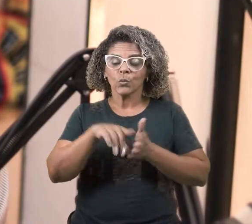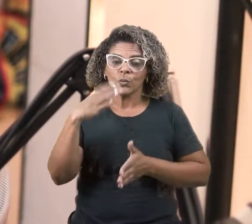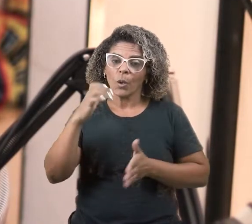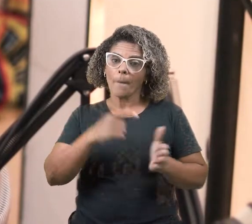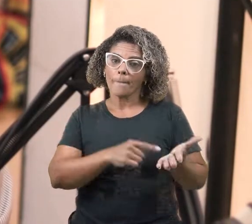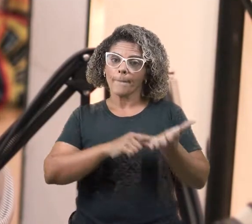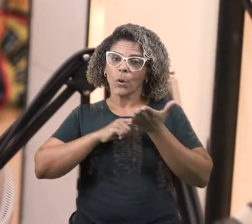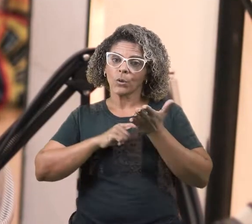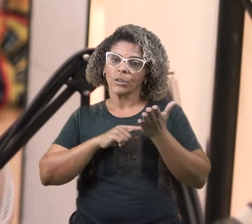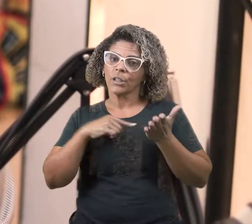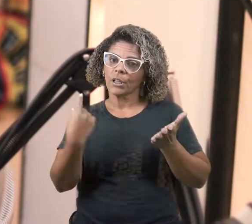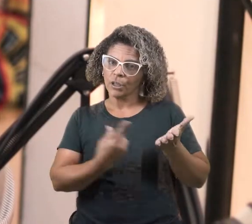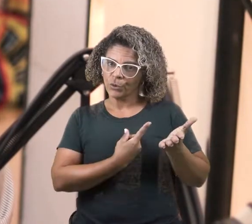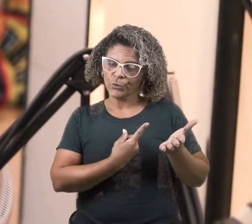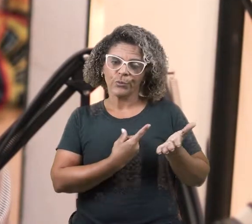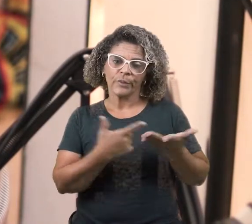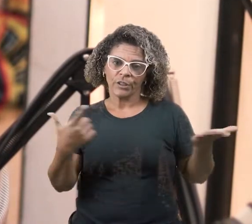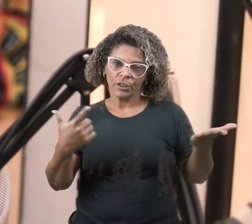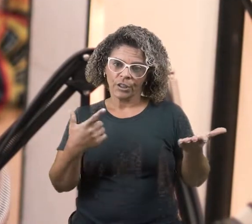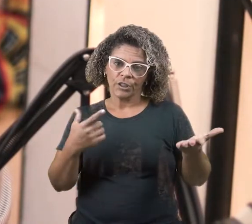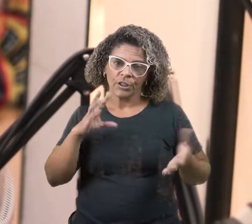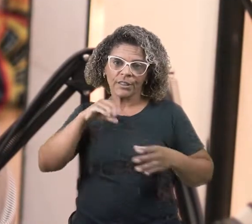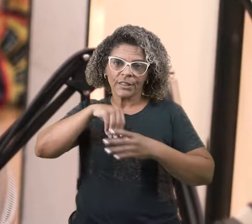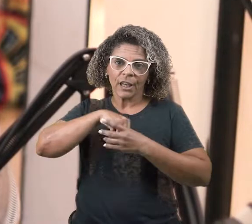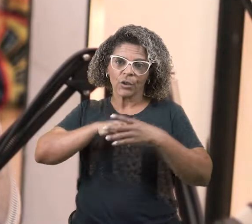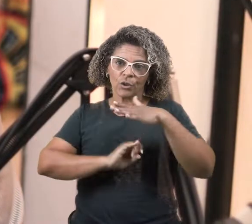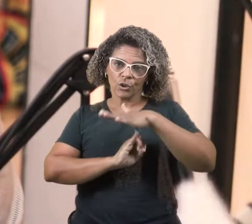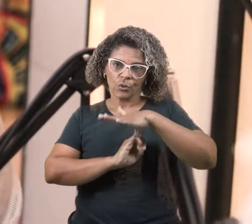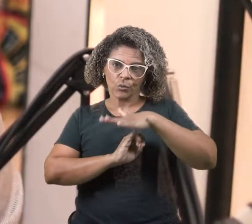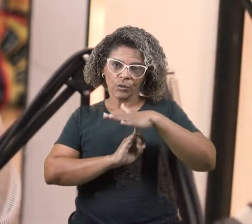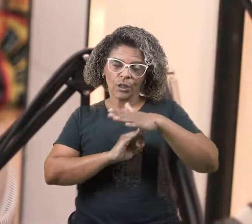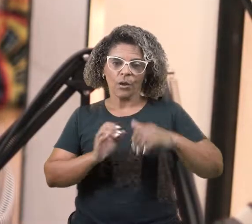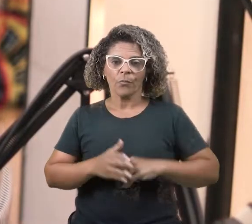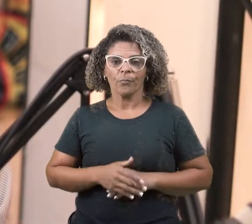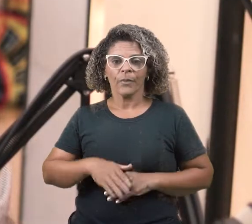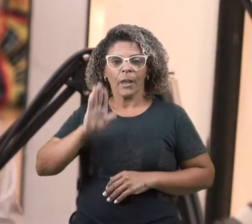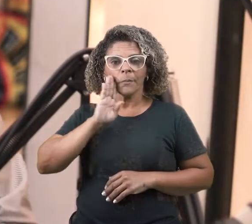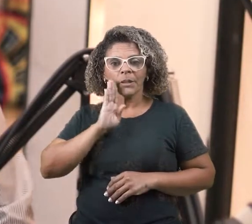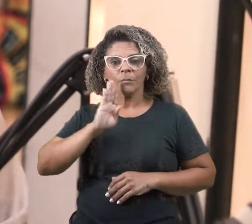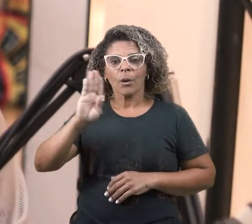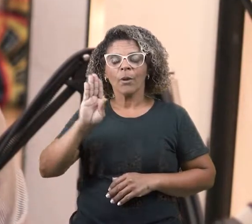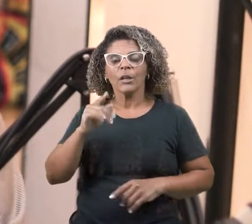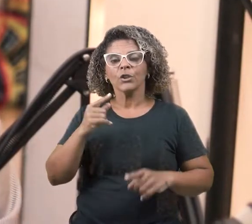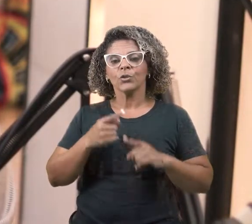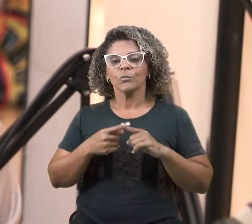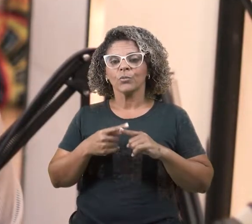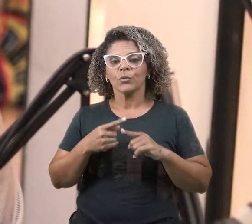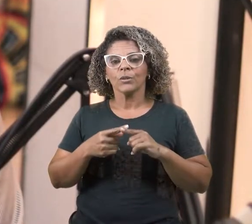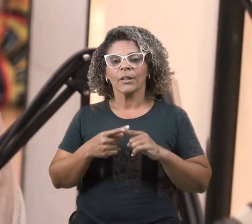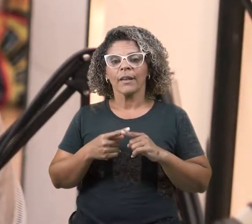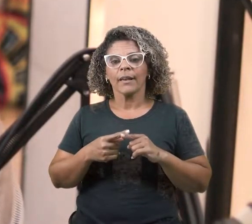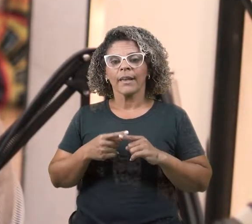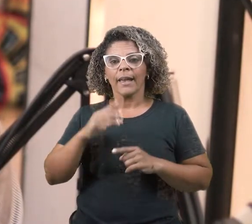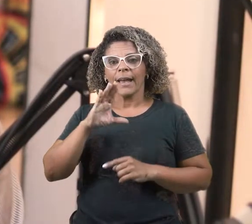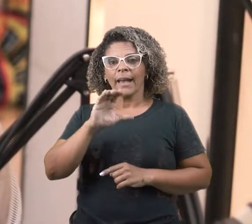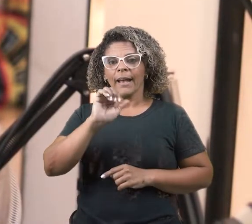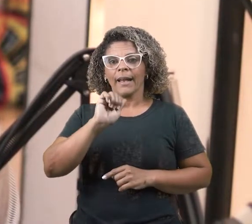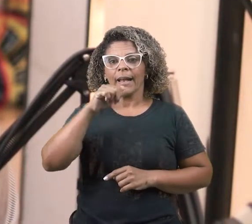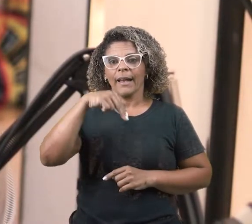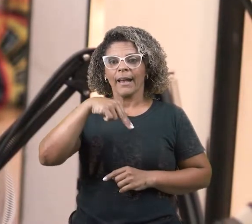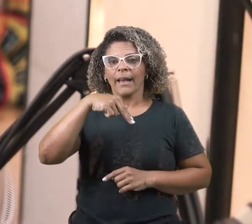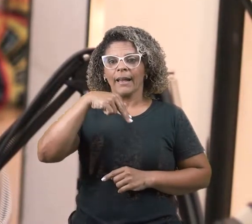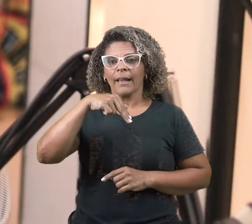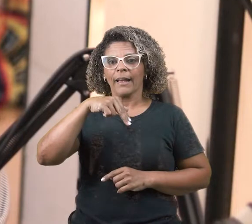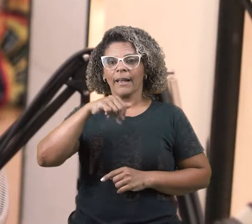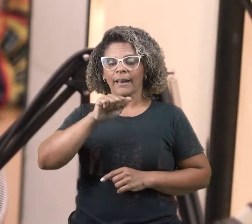pelo fato de cannabis ser proibido. Mas, em relatos, o que a gente vê é